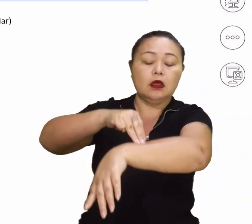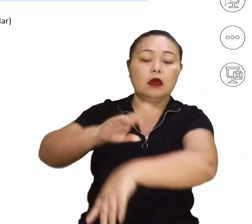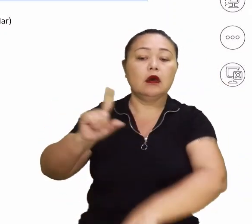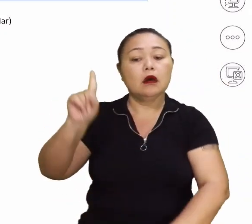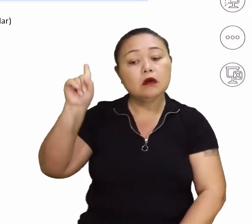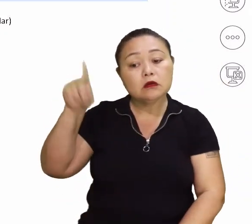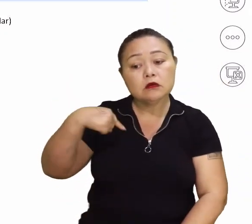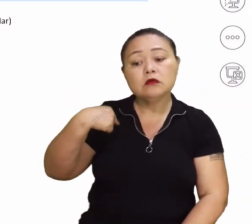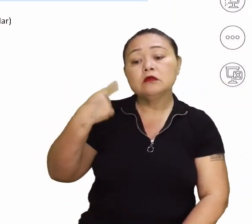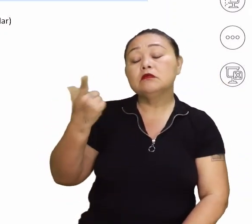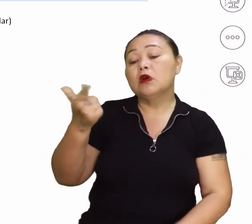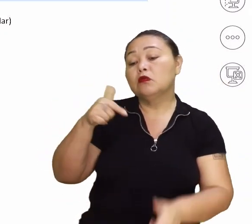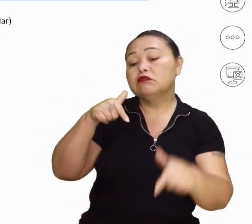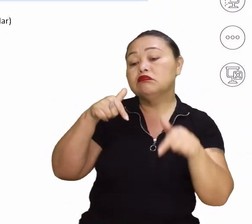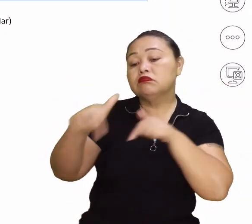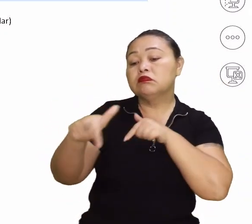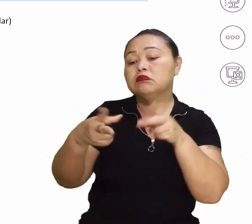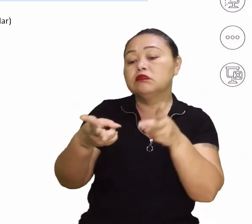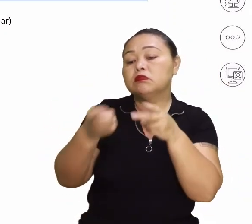trabalho extrativista...